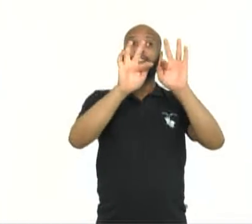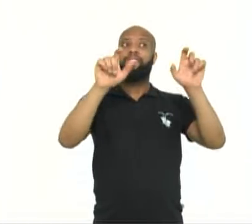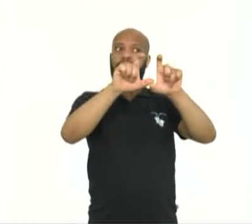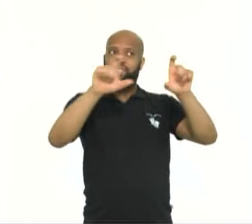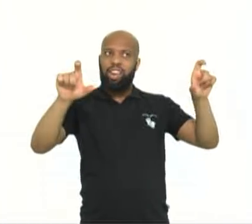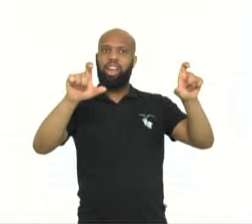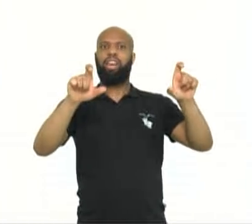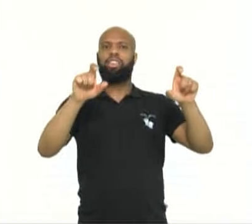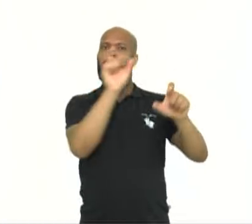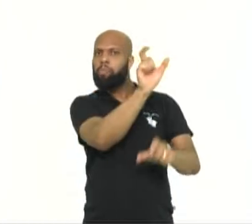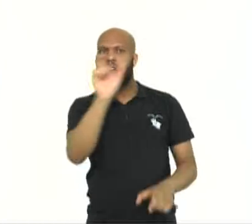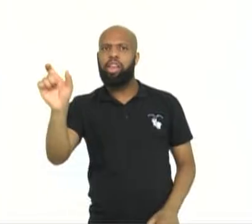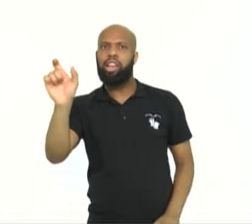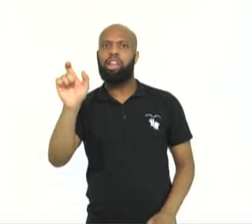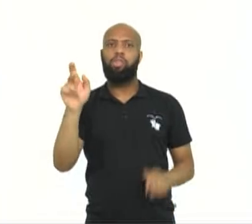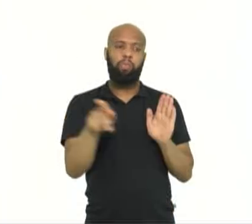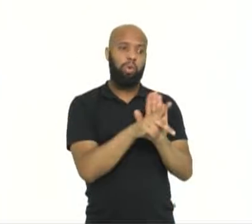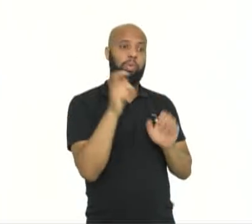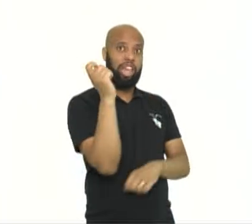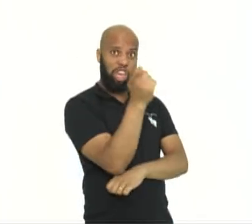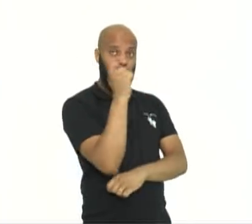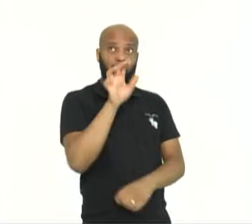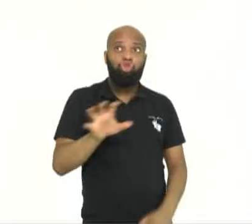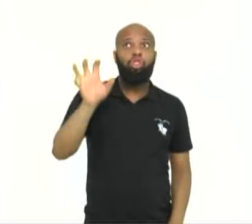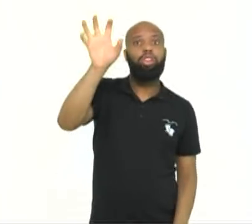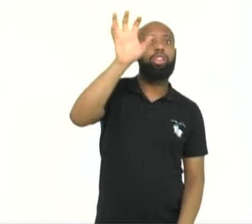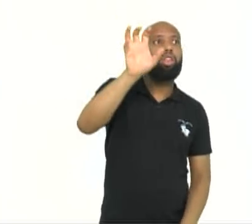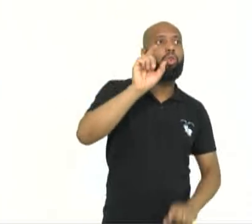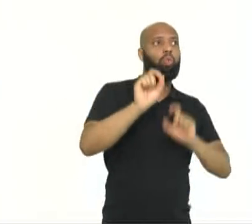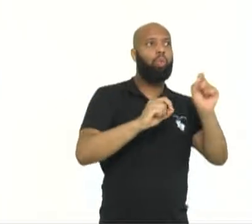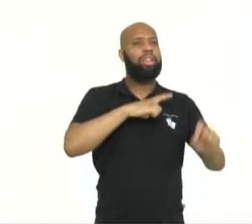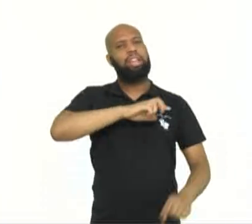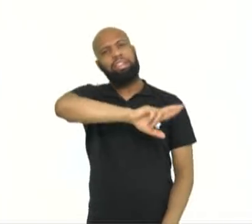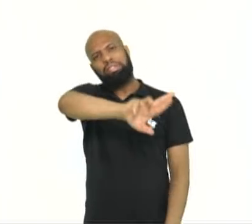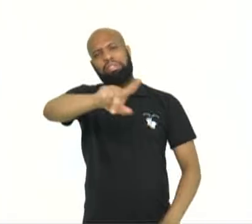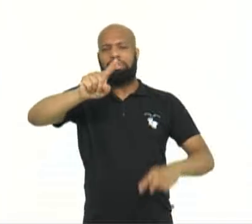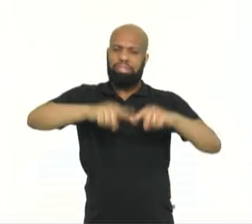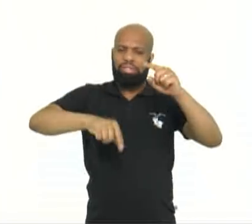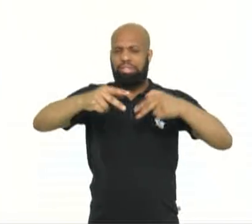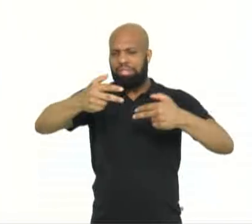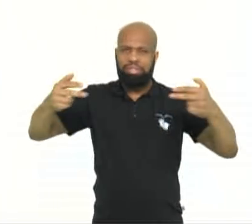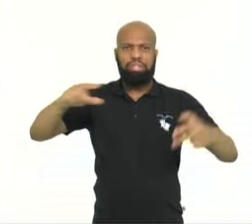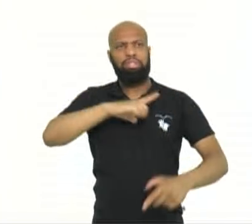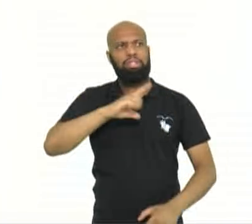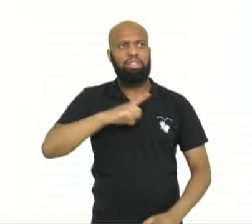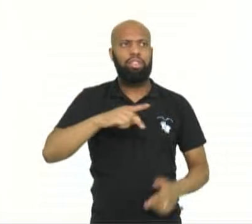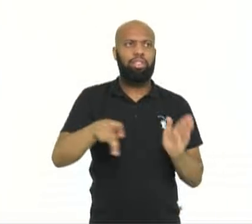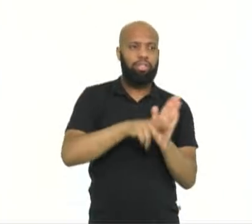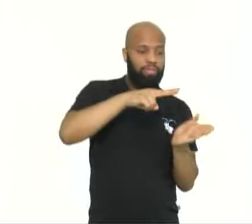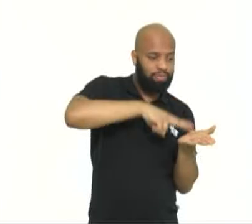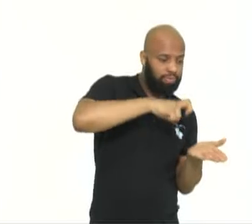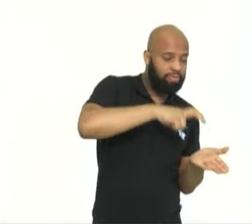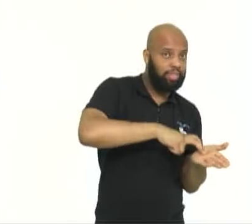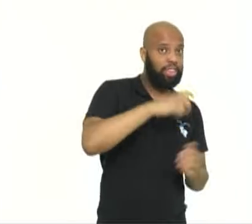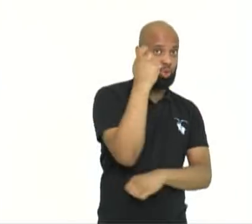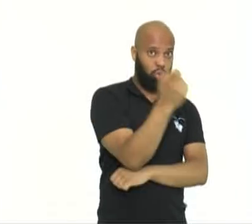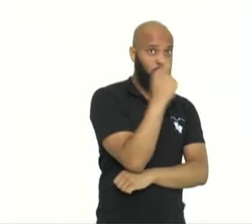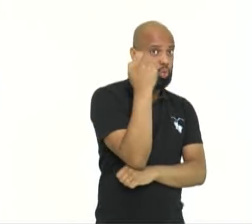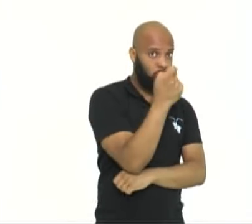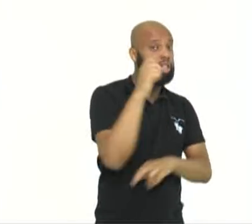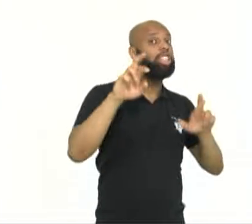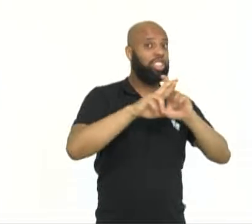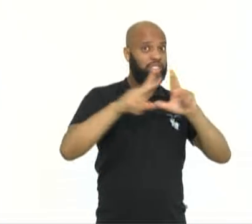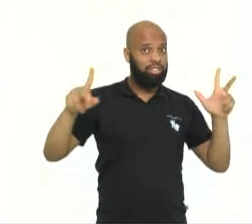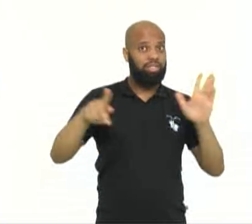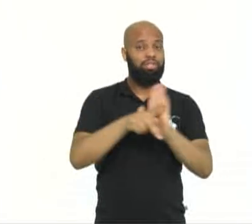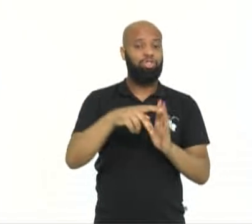as expressões regionais do caos, é possível afirmar que há muitas diferenças, então, entre o vocabulário do Rio Grande do Sul